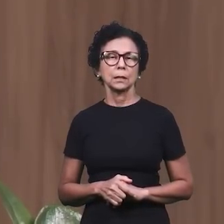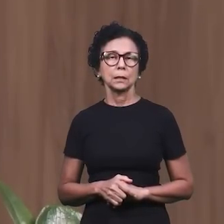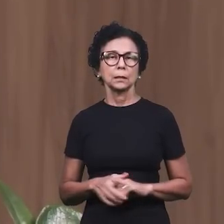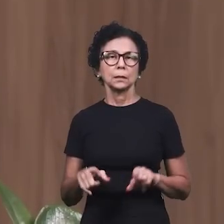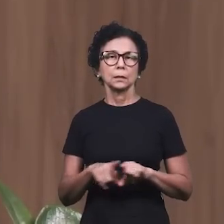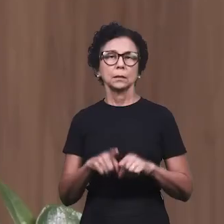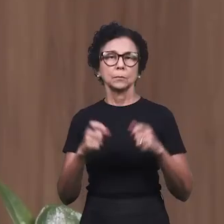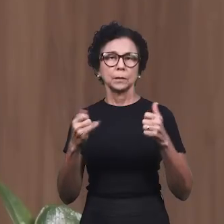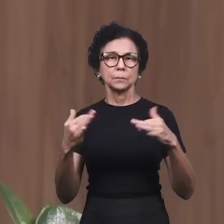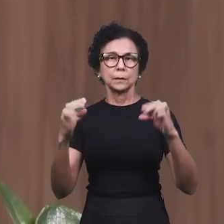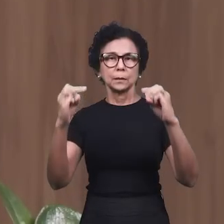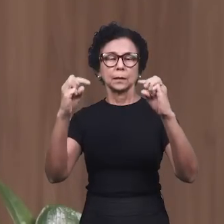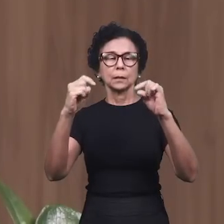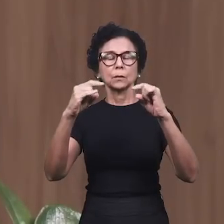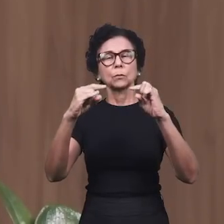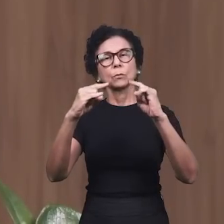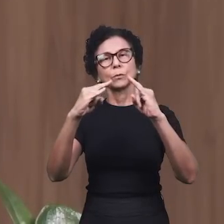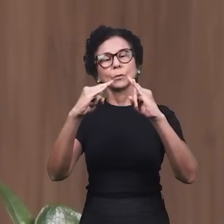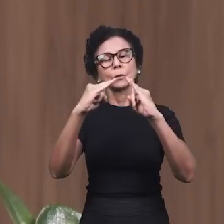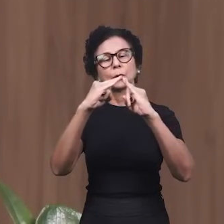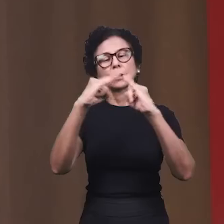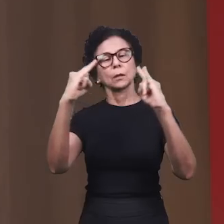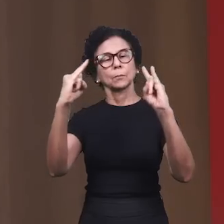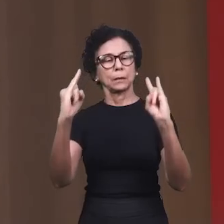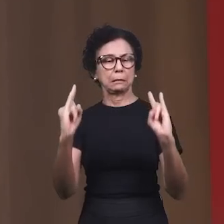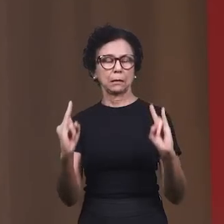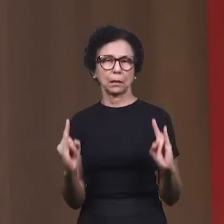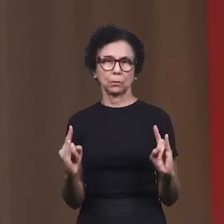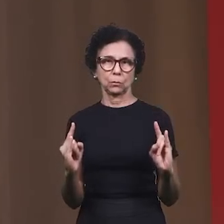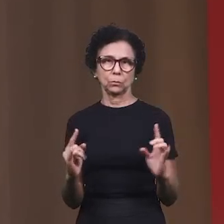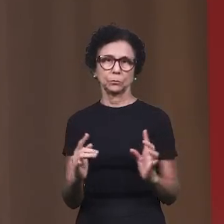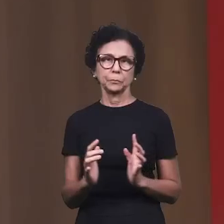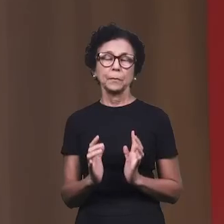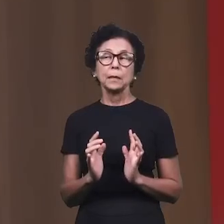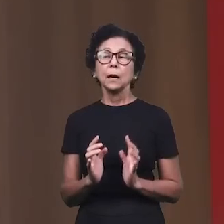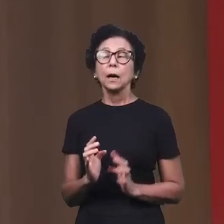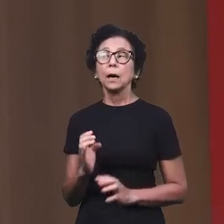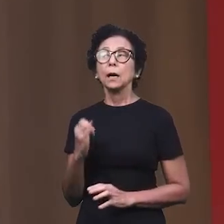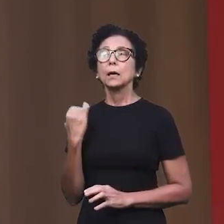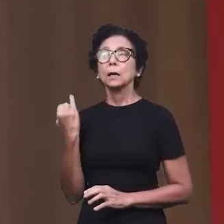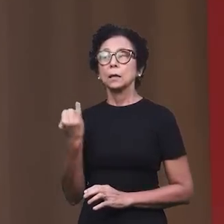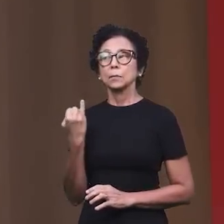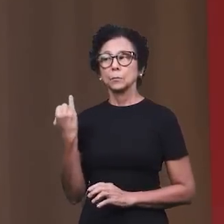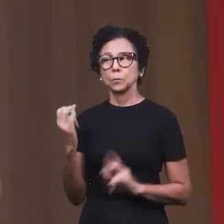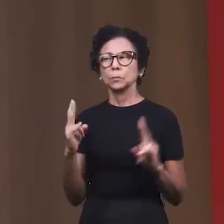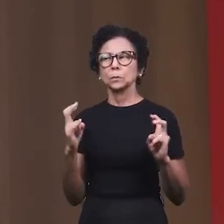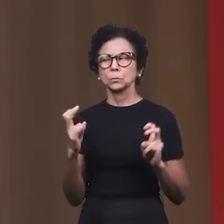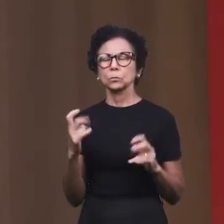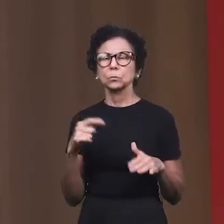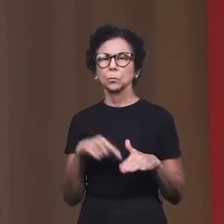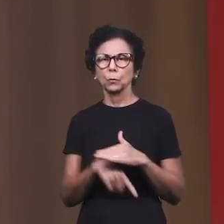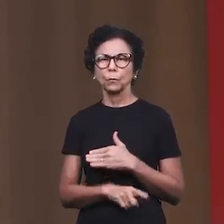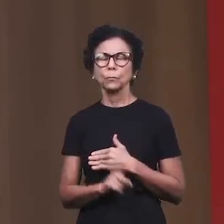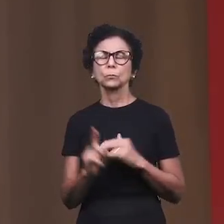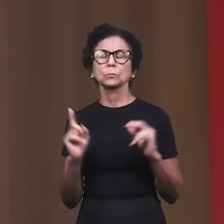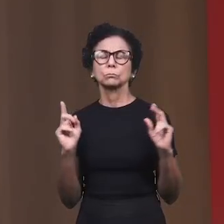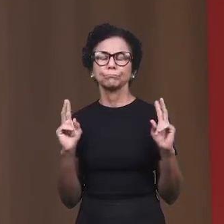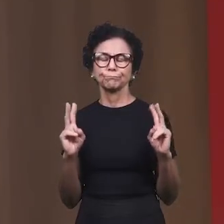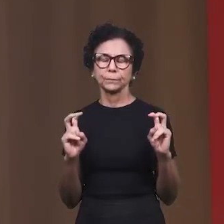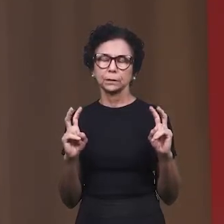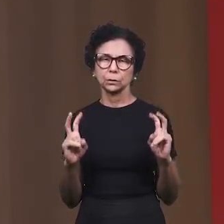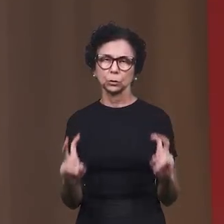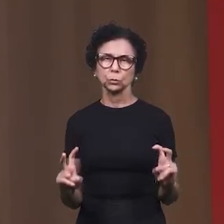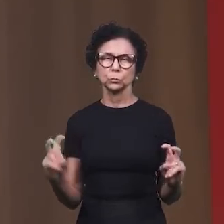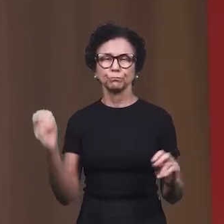Deus habitar com o homem. Sim, pastor Marcelo, um assunto muito importante, muito profundo ao mesmo tempo, cheio